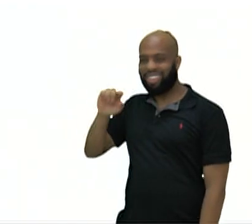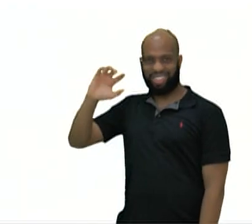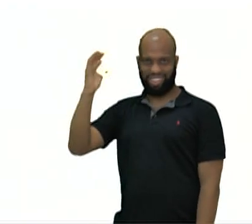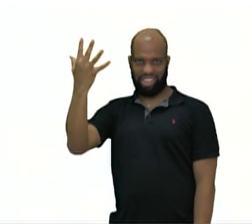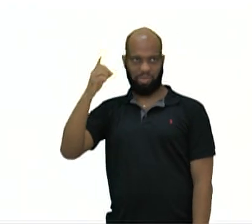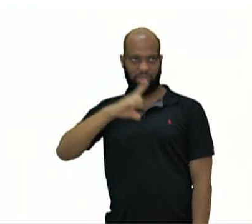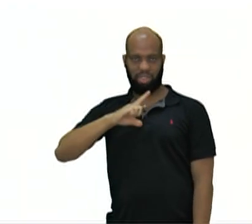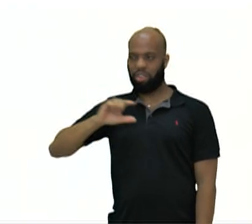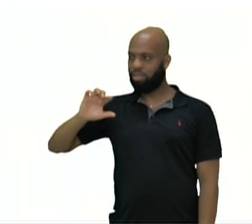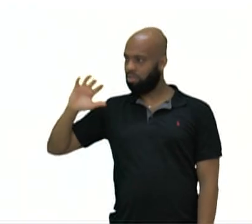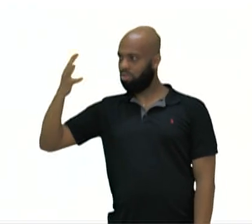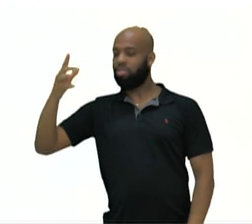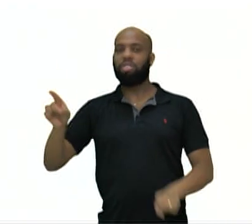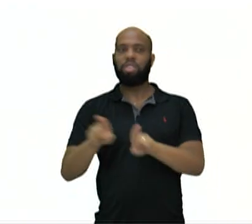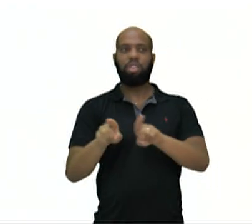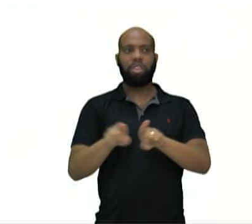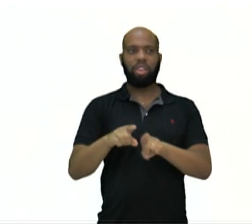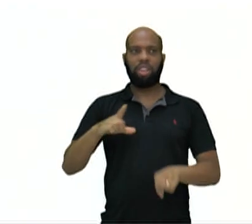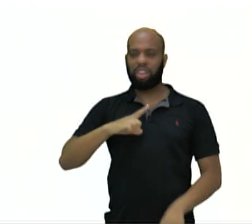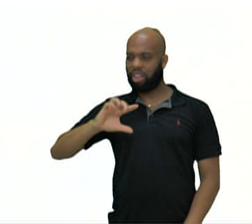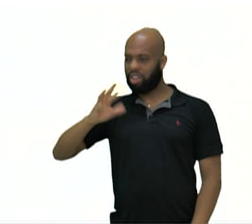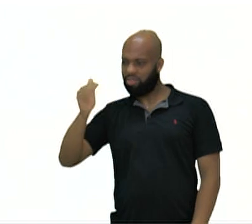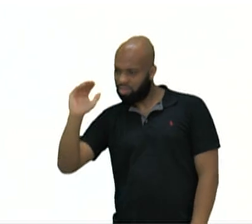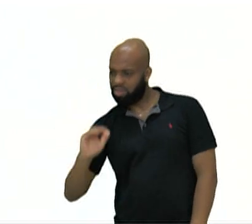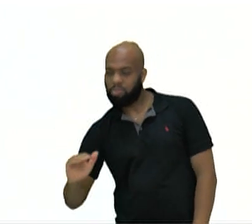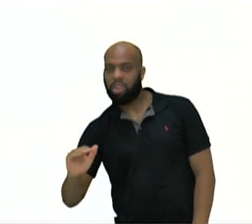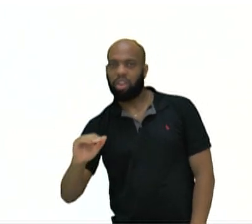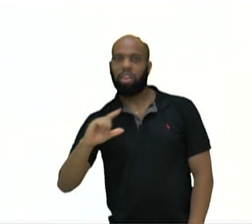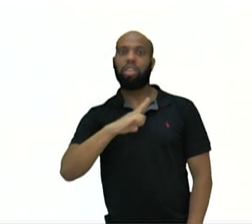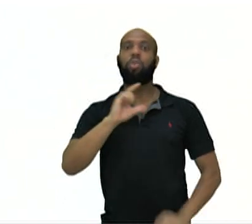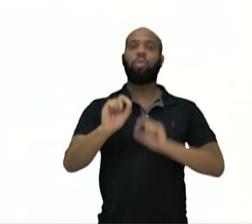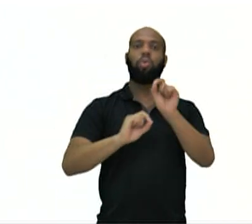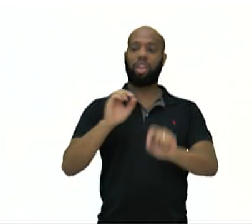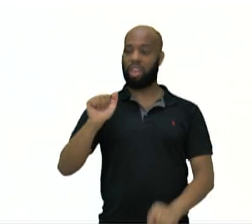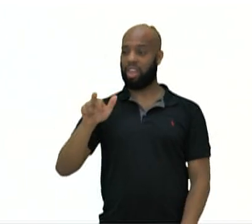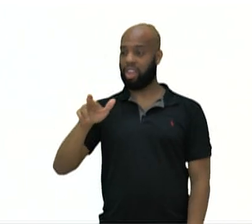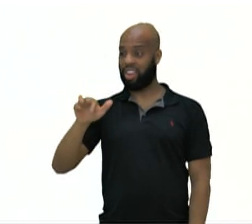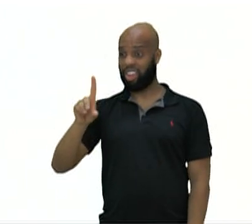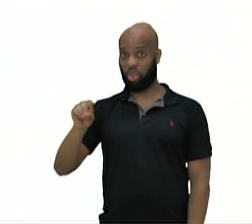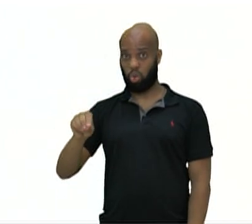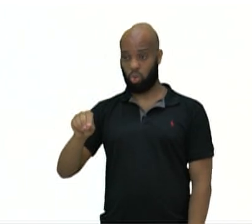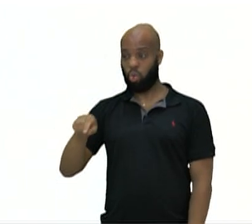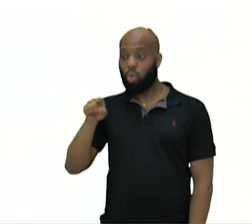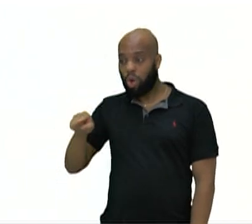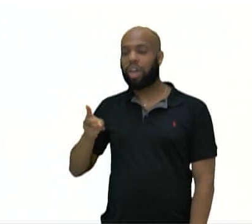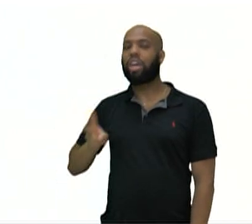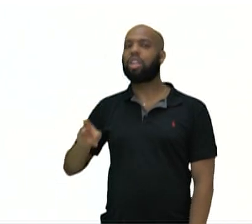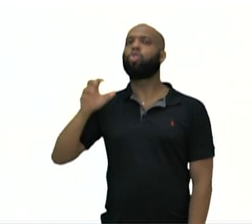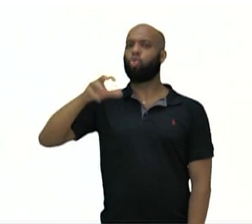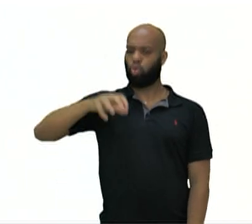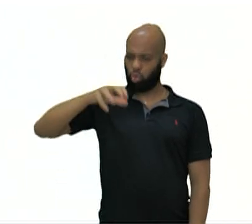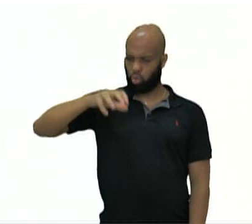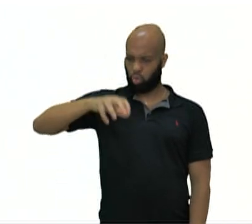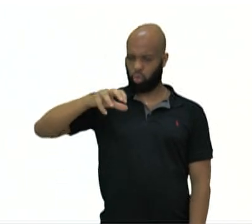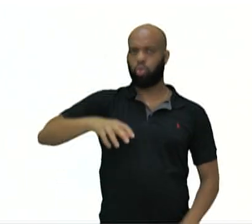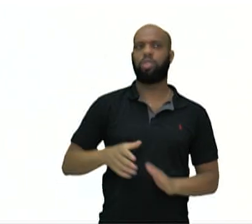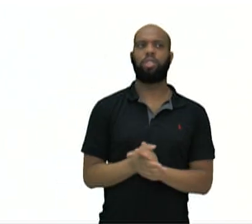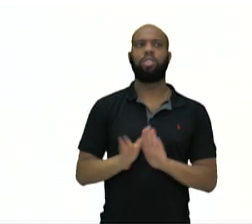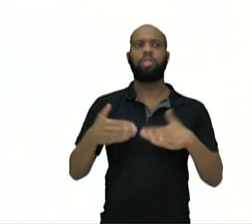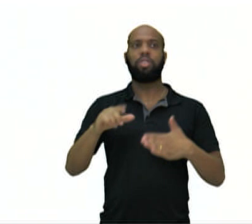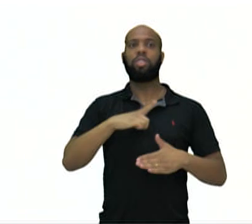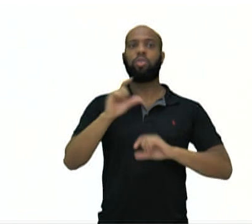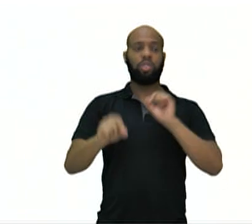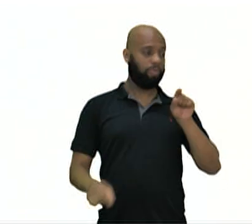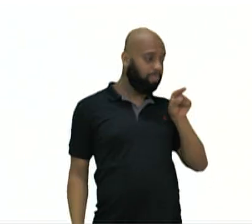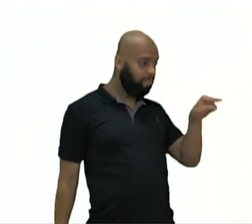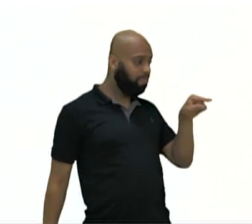nessa região como o clima árido aqui nesta outra região, faz com que não tenhamos escassez de chuva. Depois você vem lá para o